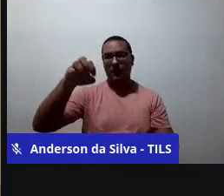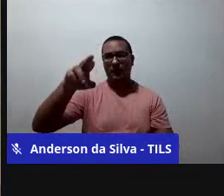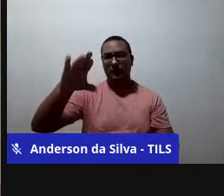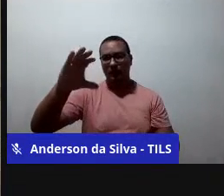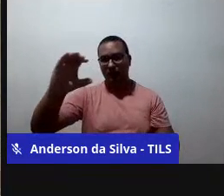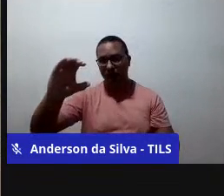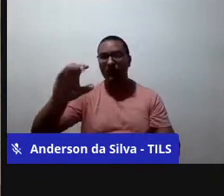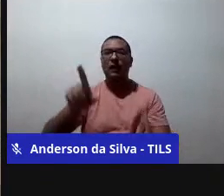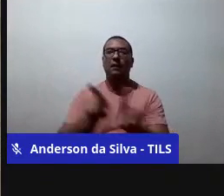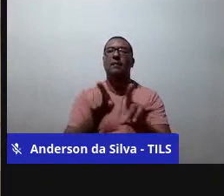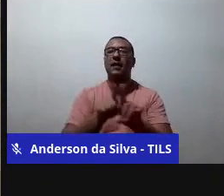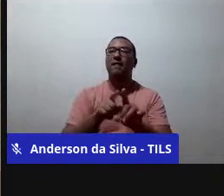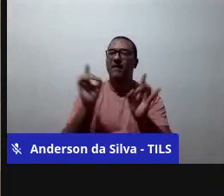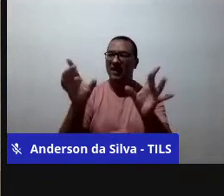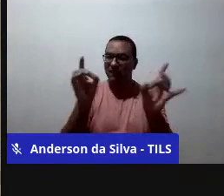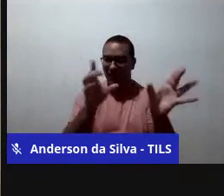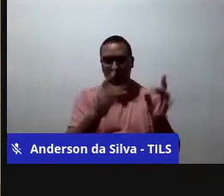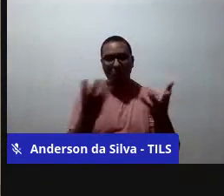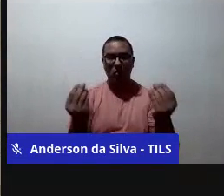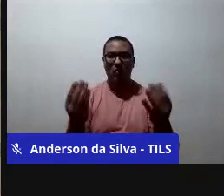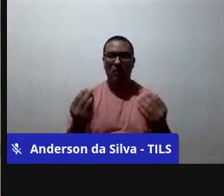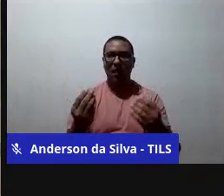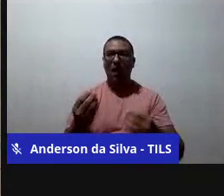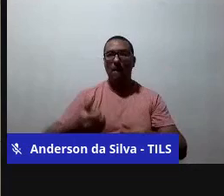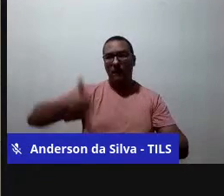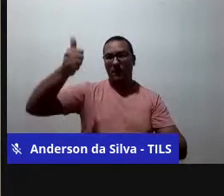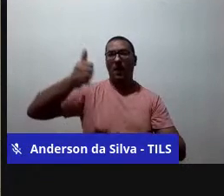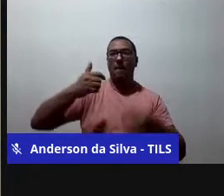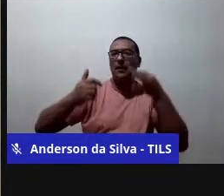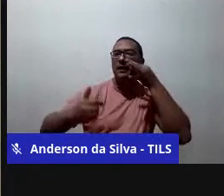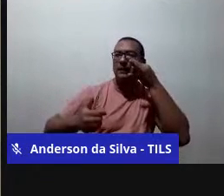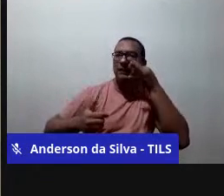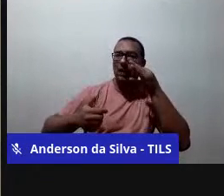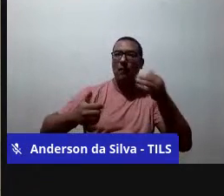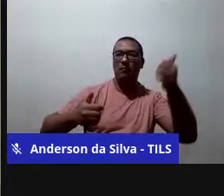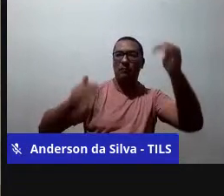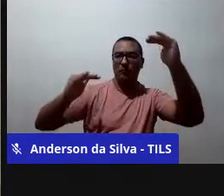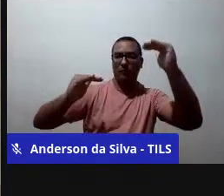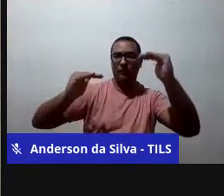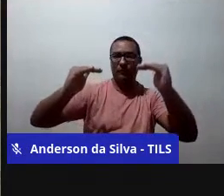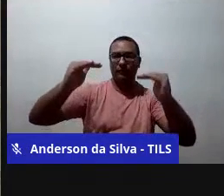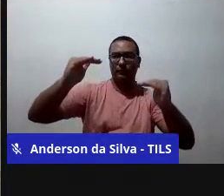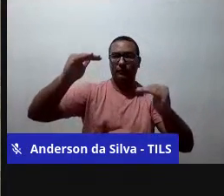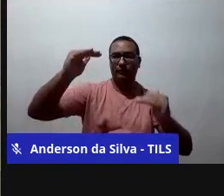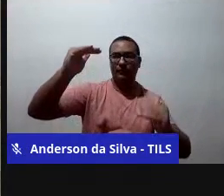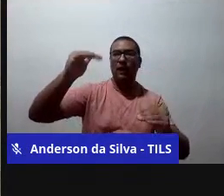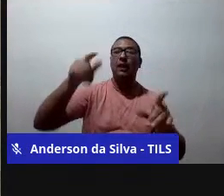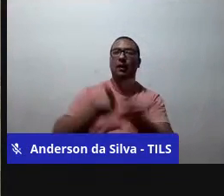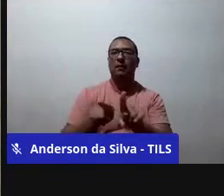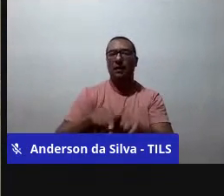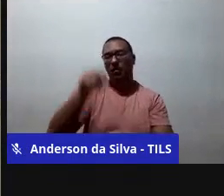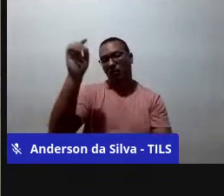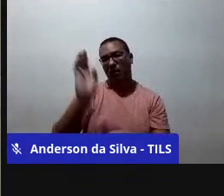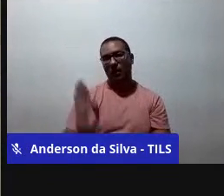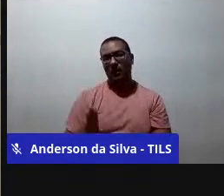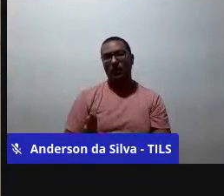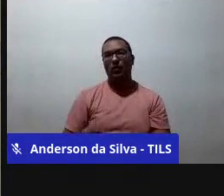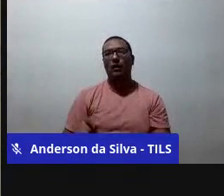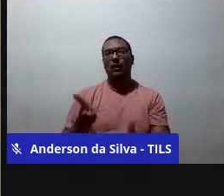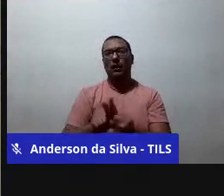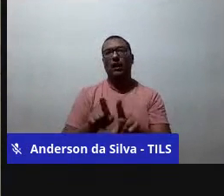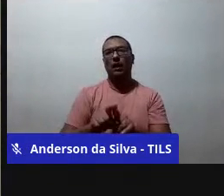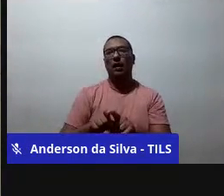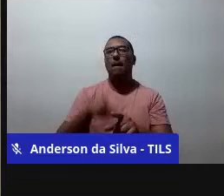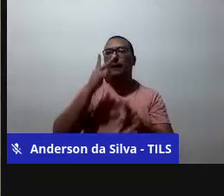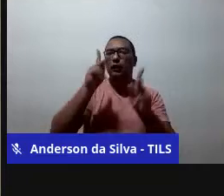já presencial, né? No ano passado, cerca de 200 malls, que no Brasil nós chamamos de shopping,